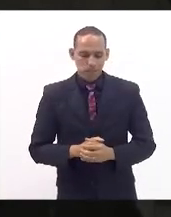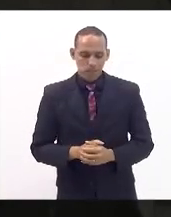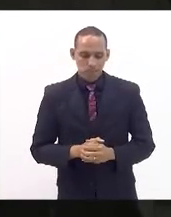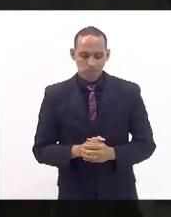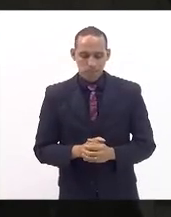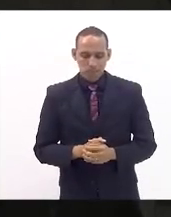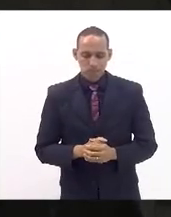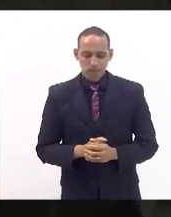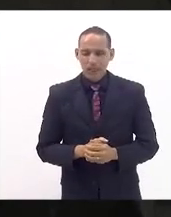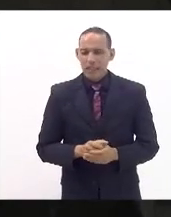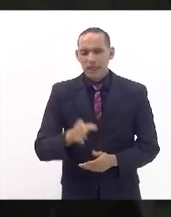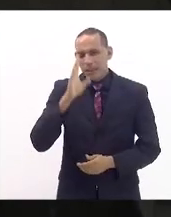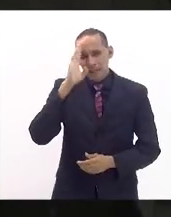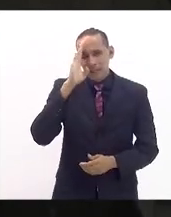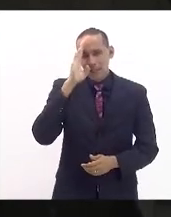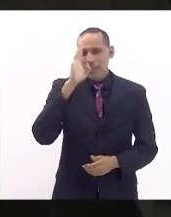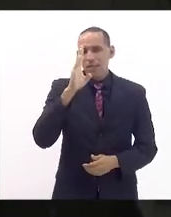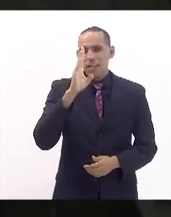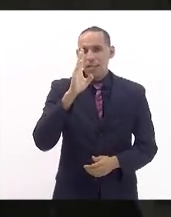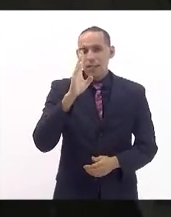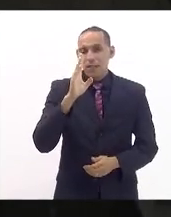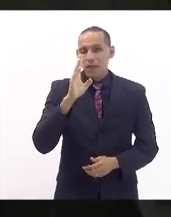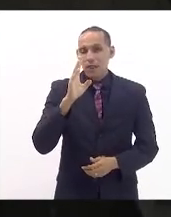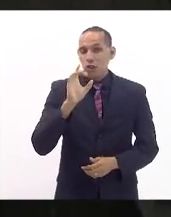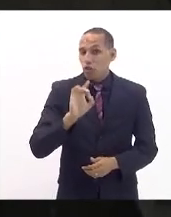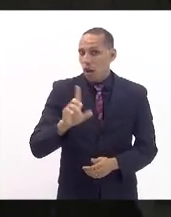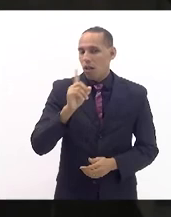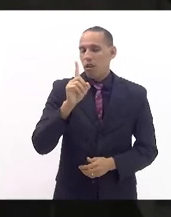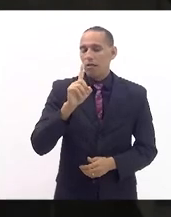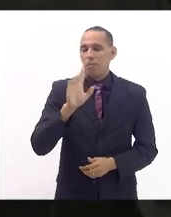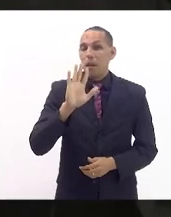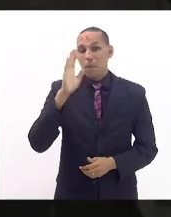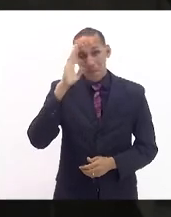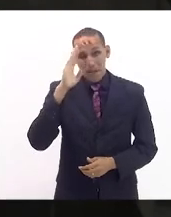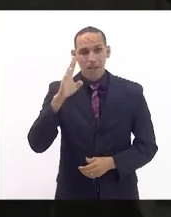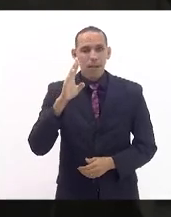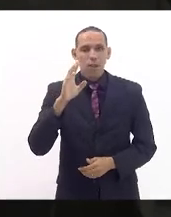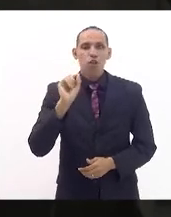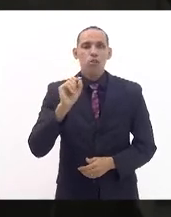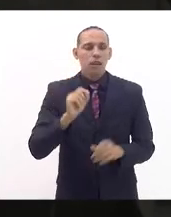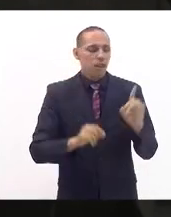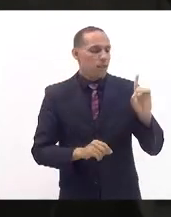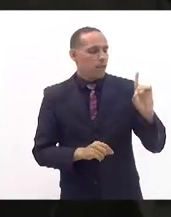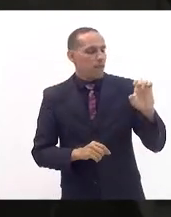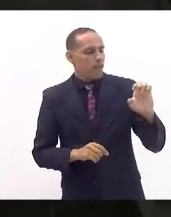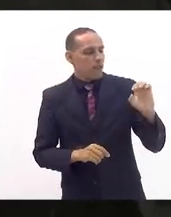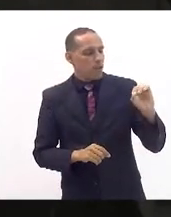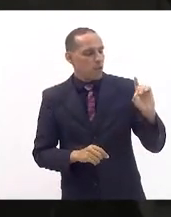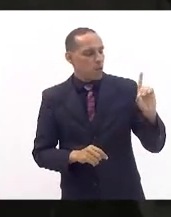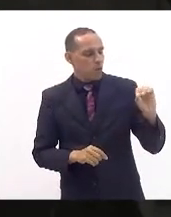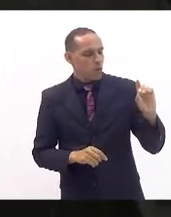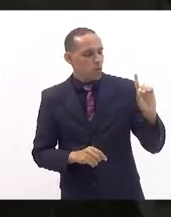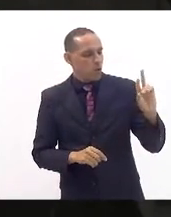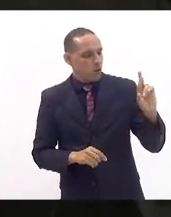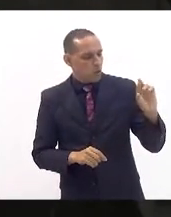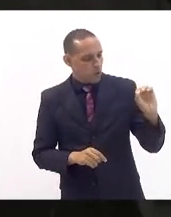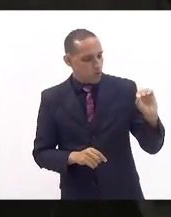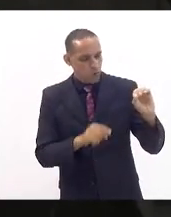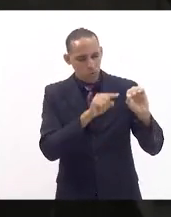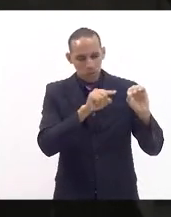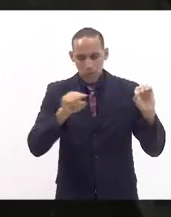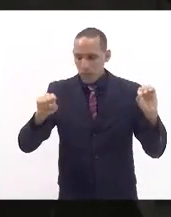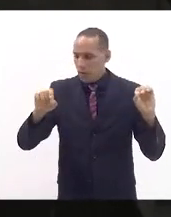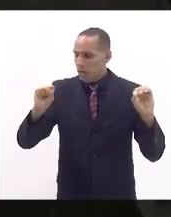é que, principalmente, mas não só, de Deodoro a Santa Cruz,